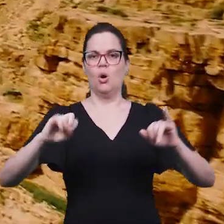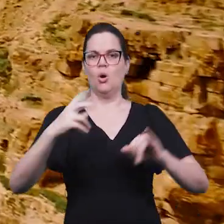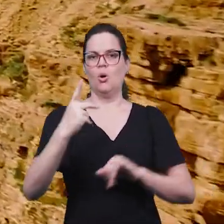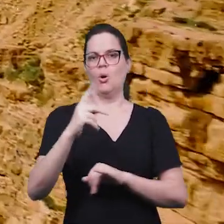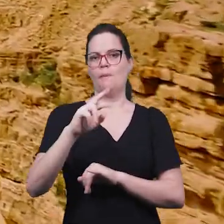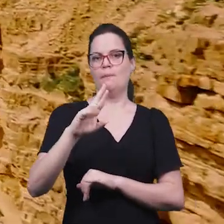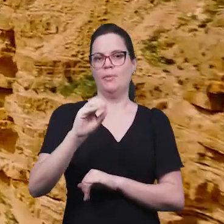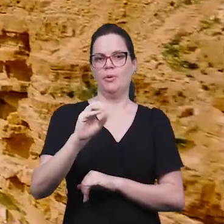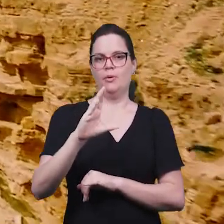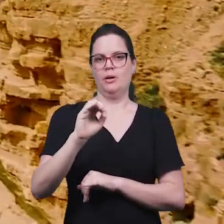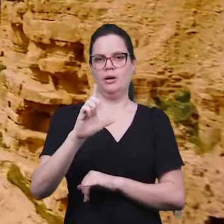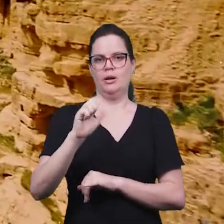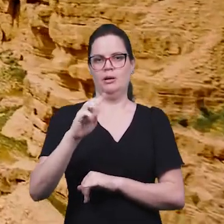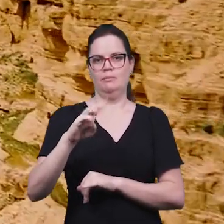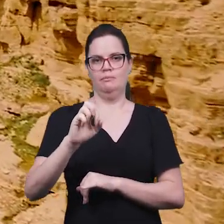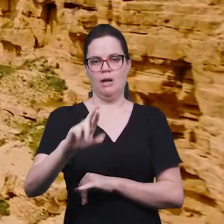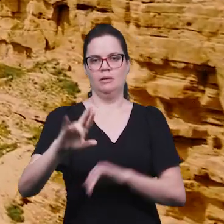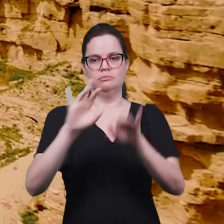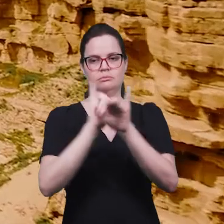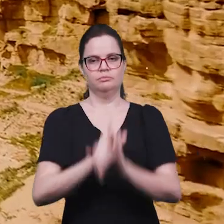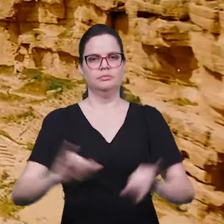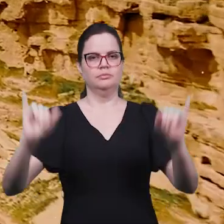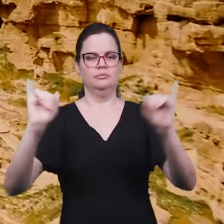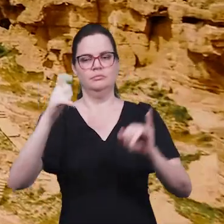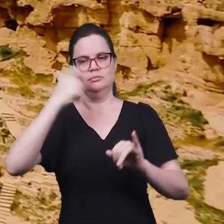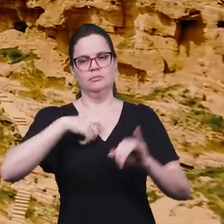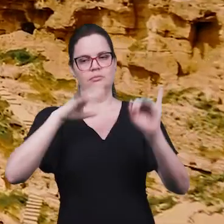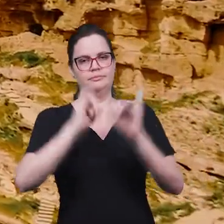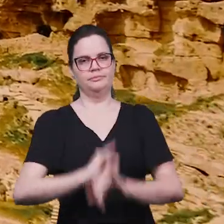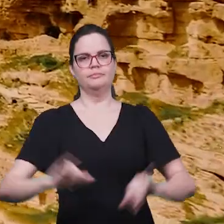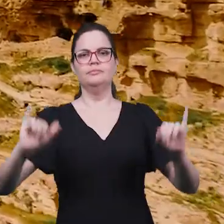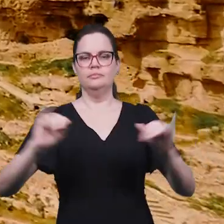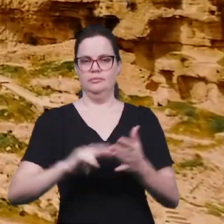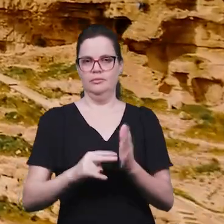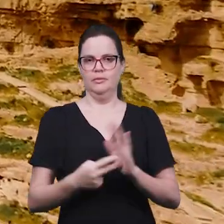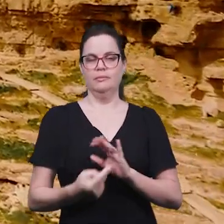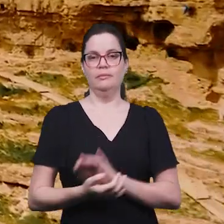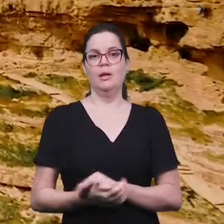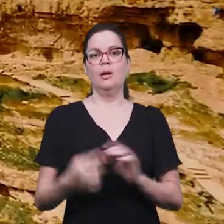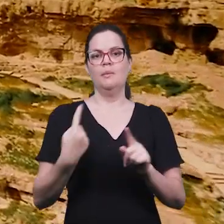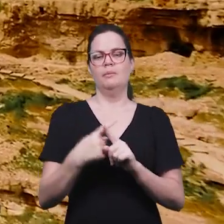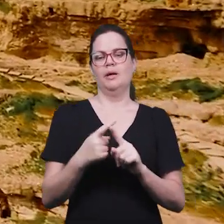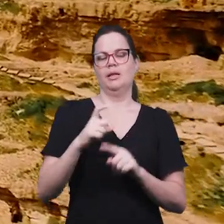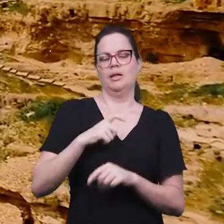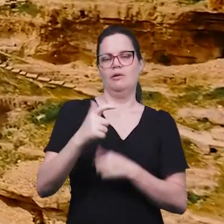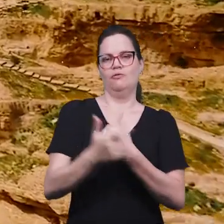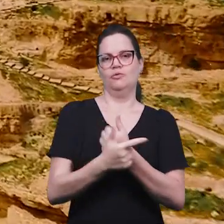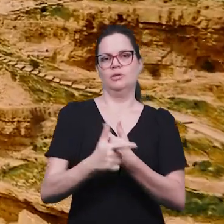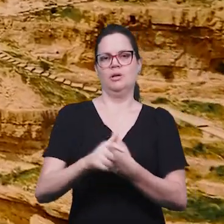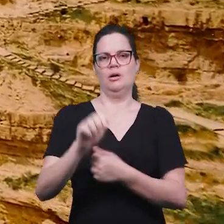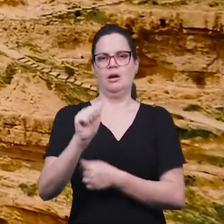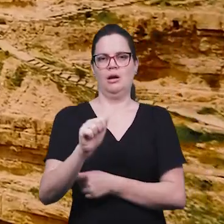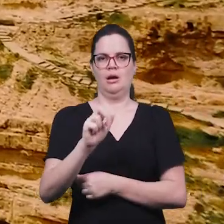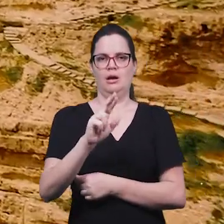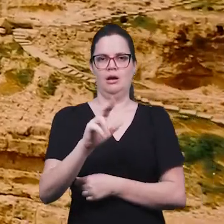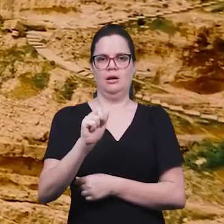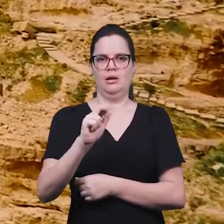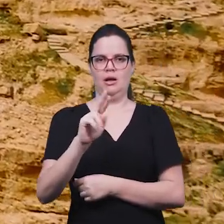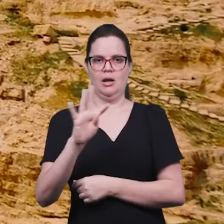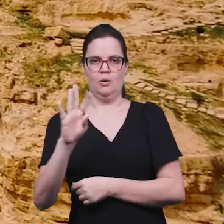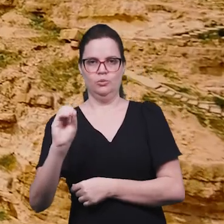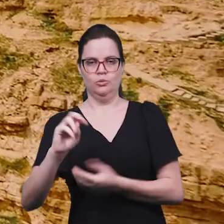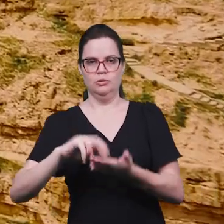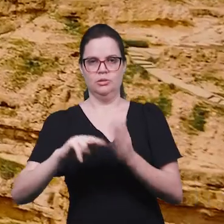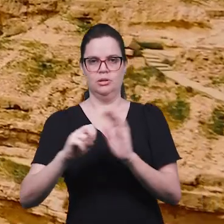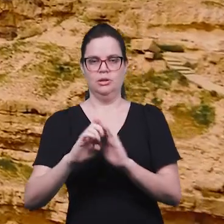proclamar. O arauto era um oficial ou mensageiro que se colocava à frente de um exército para transmitir as ordens